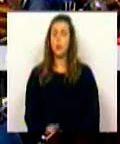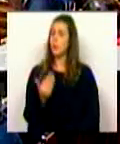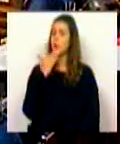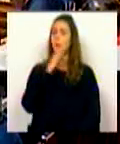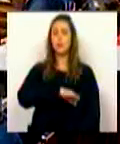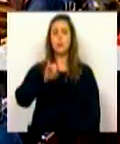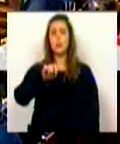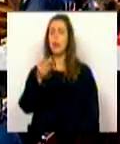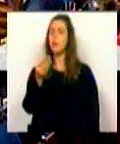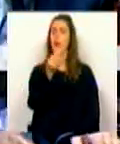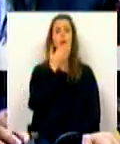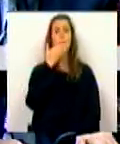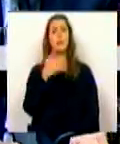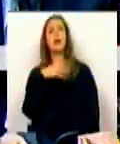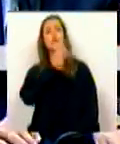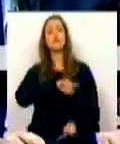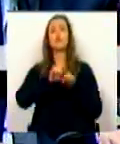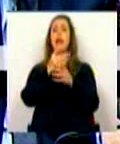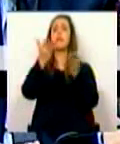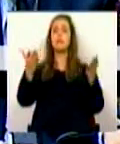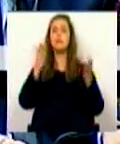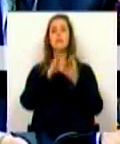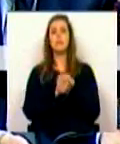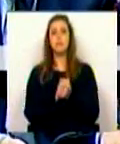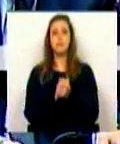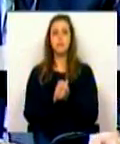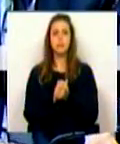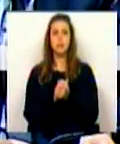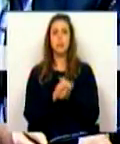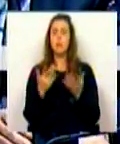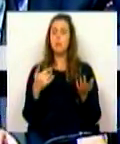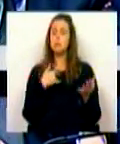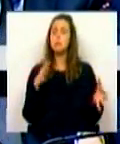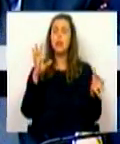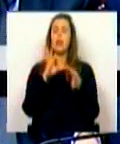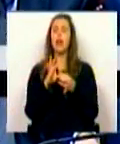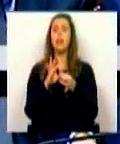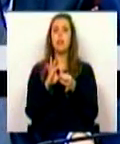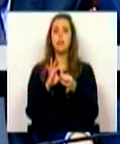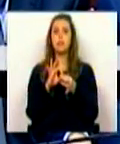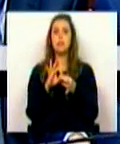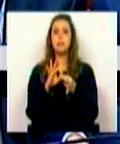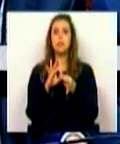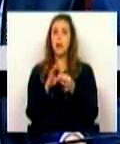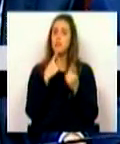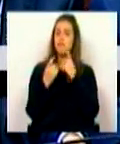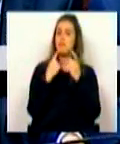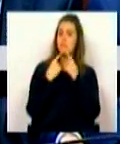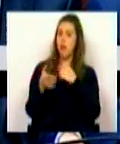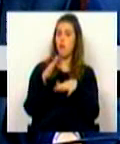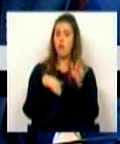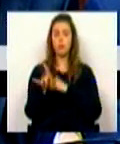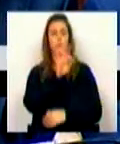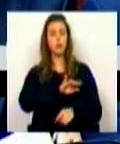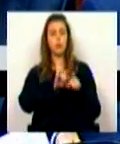Obrigado, Sr. Presidente. Obrigado, Sras. e Srs. Deputados. Bom, relativamente às questões colocadas pelo